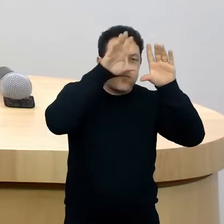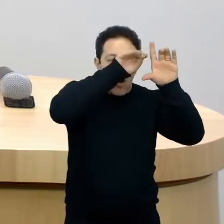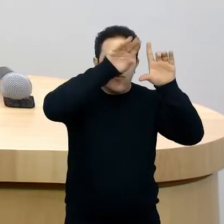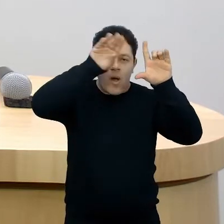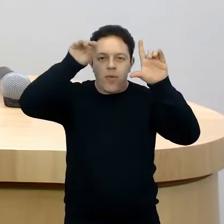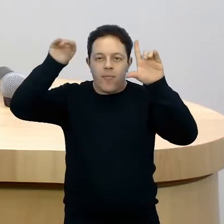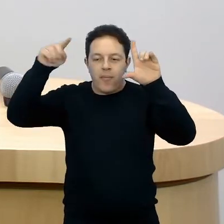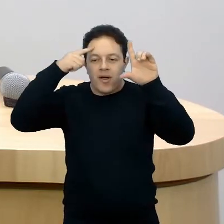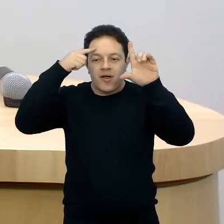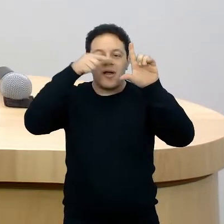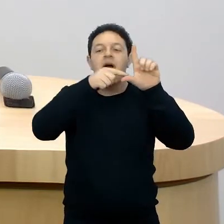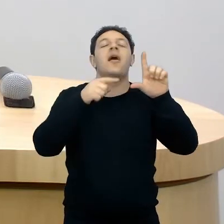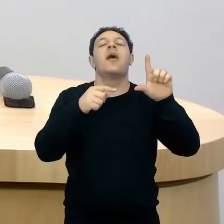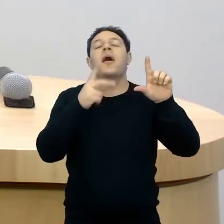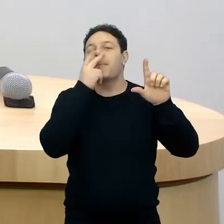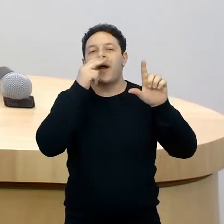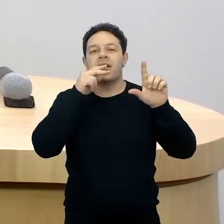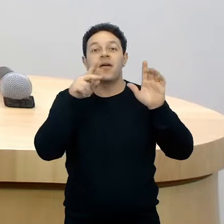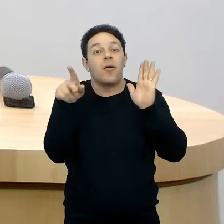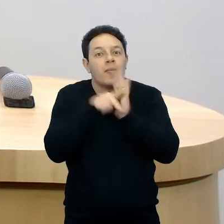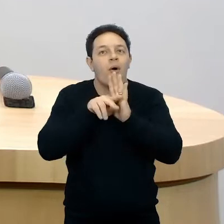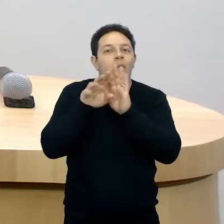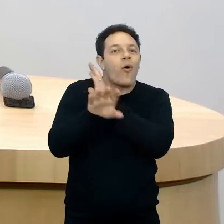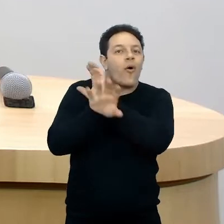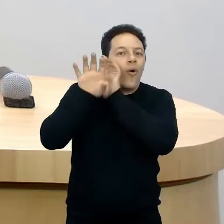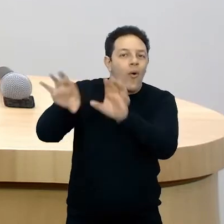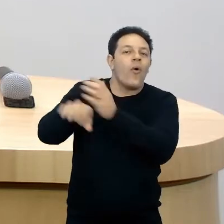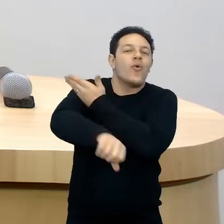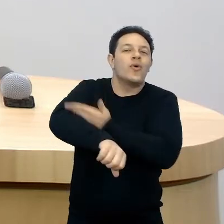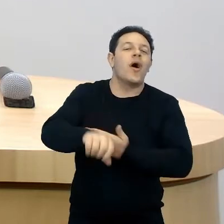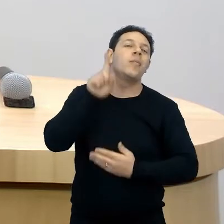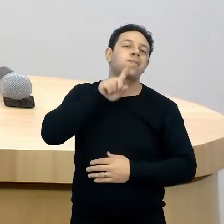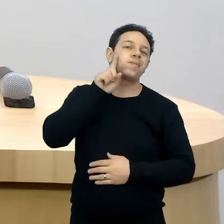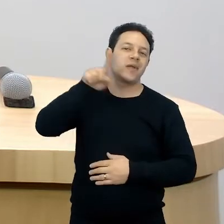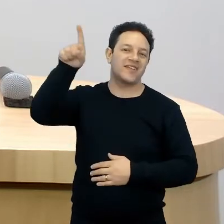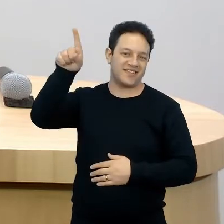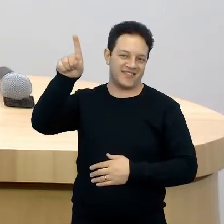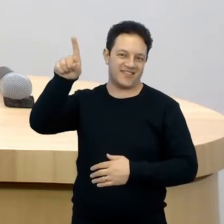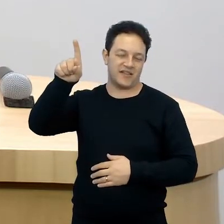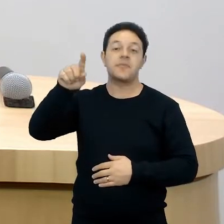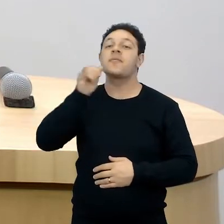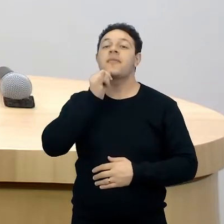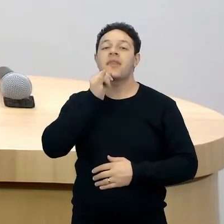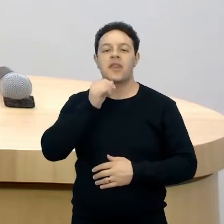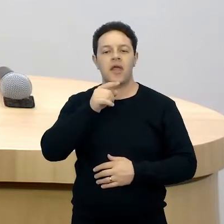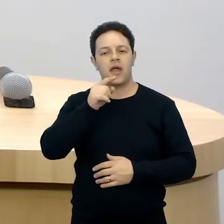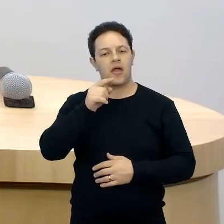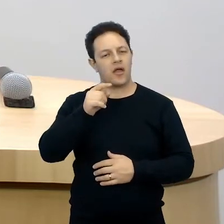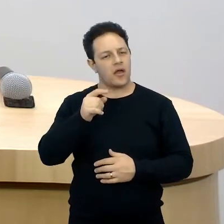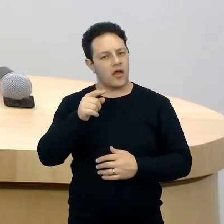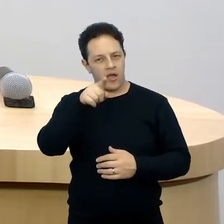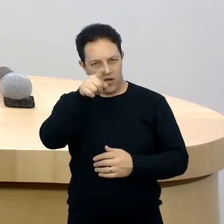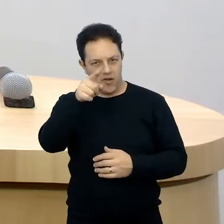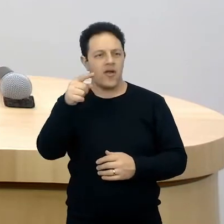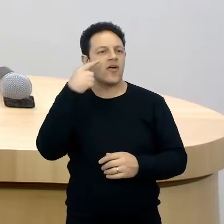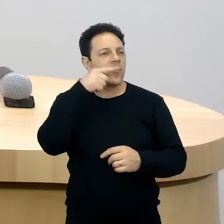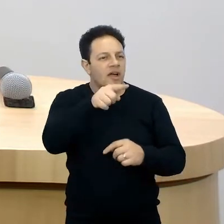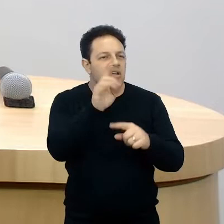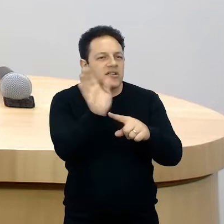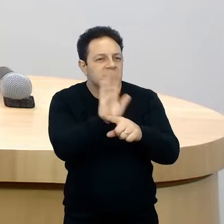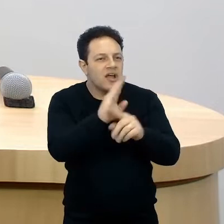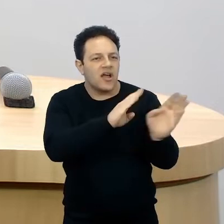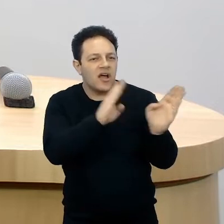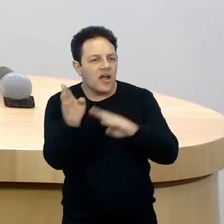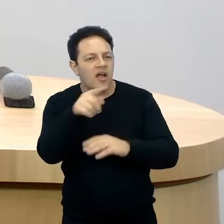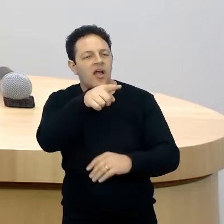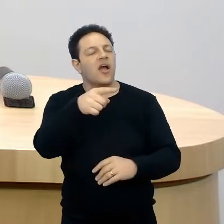relacionada à produção estadunidense. E aí, quando você questiona isso, fala, nossa, quando você lembra de cinema, você só